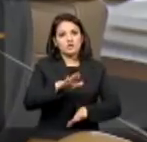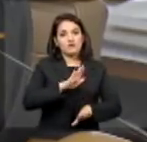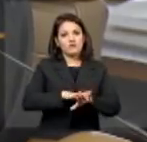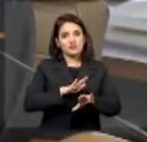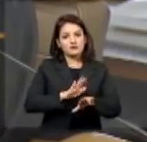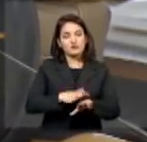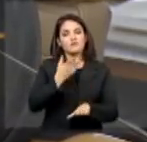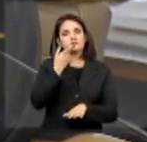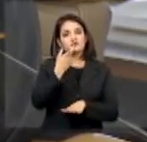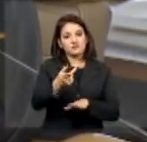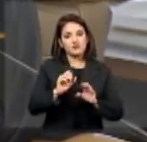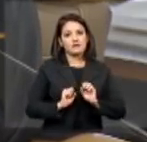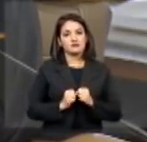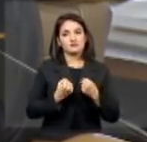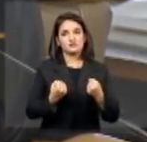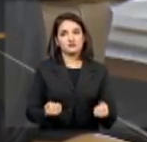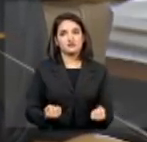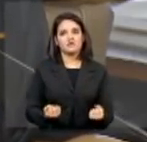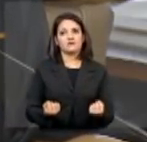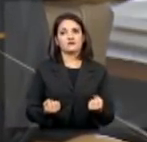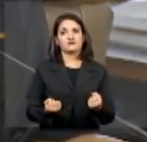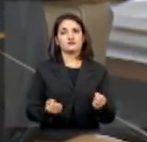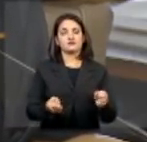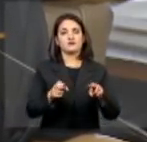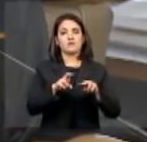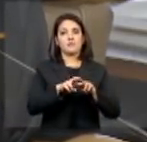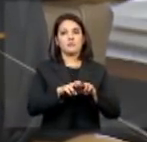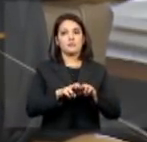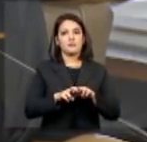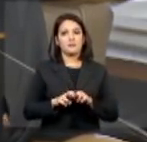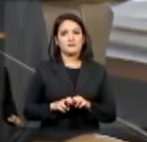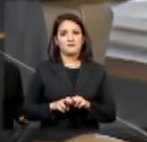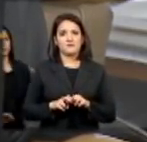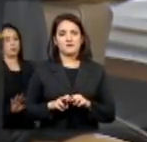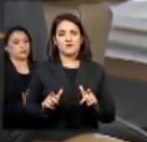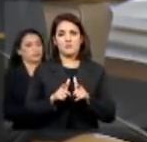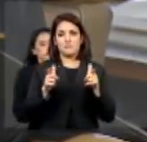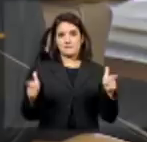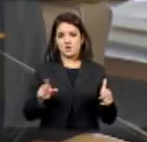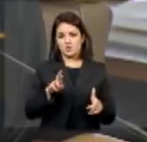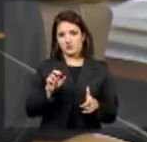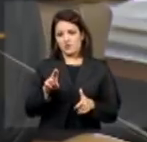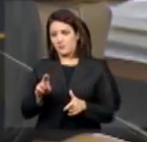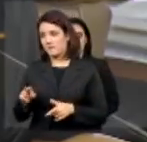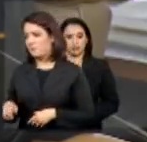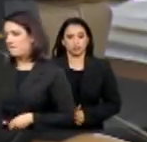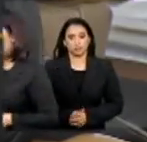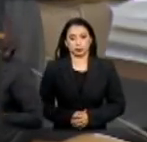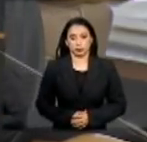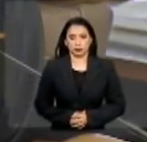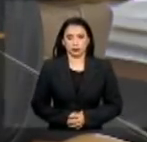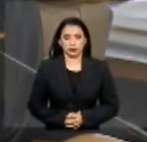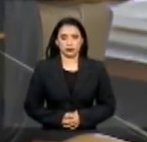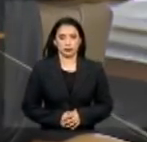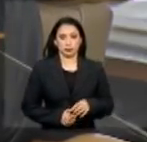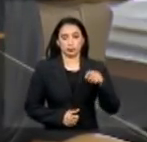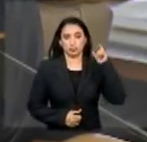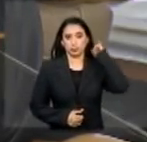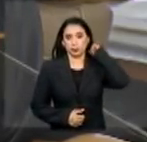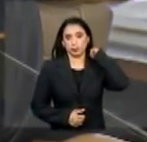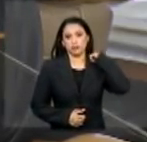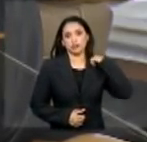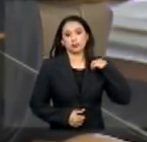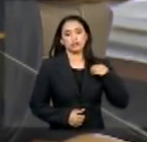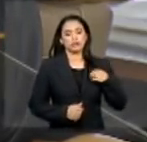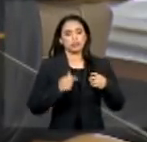exercida é por boa parte dos corréus a higidez processual de exibição